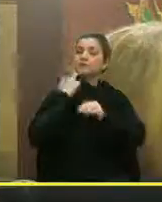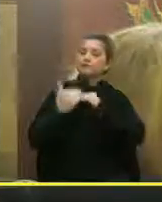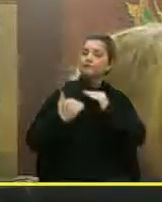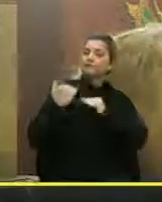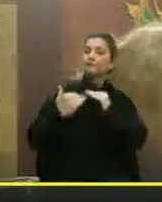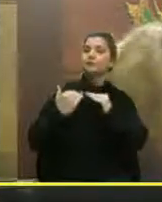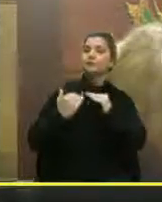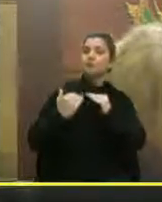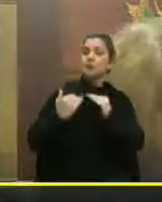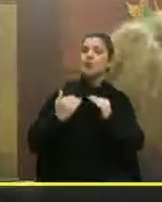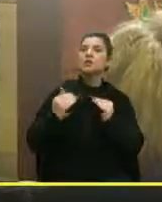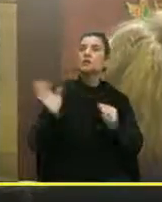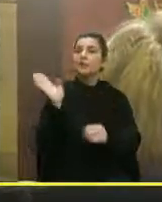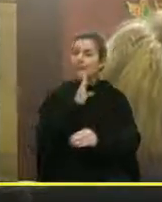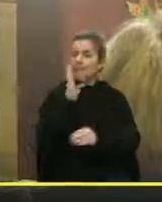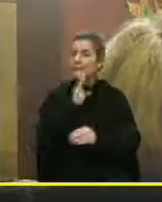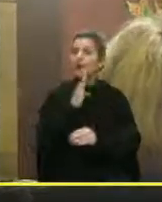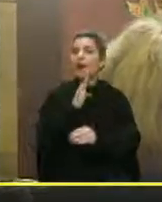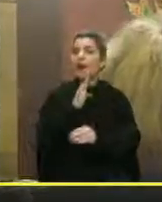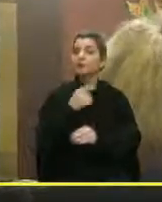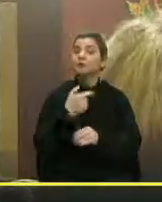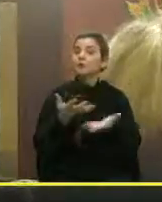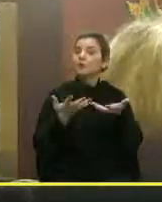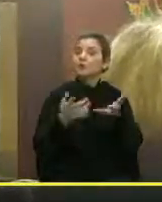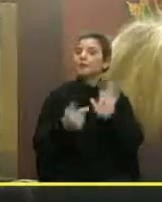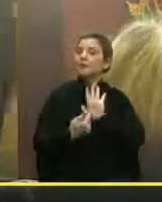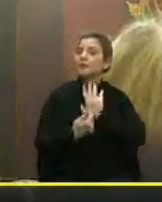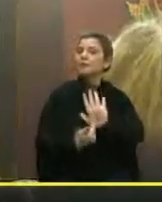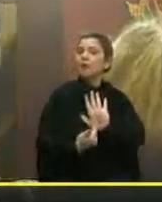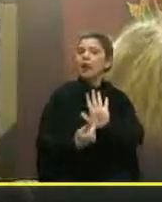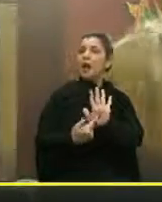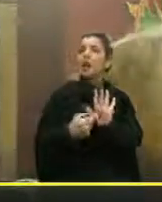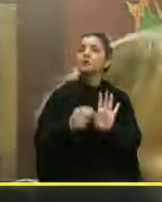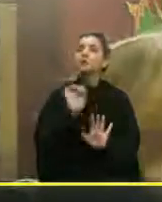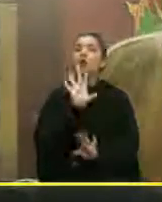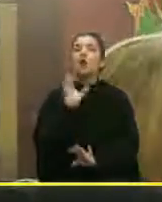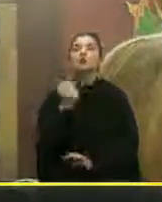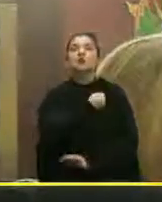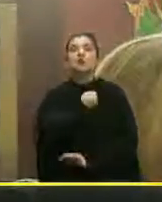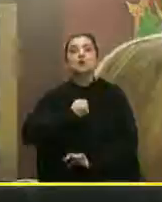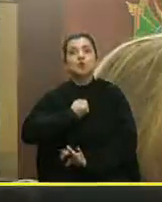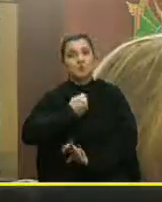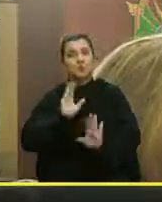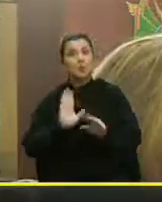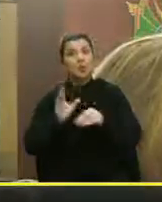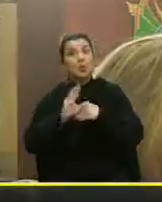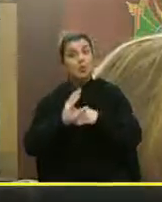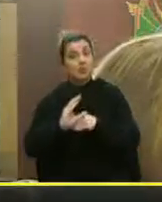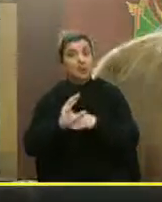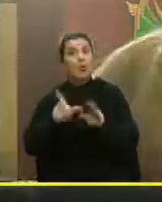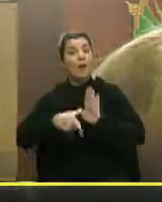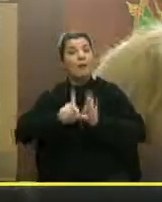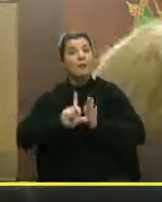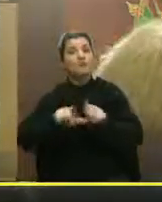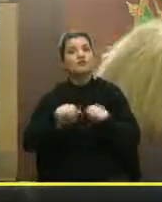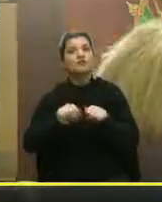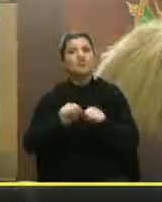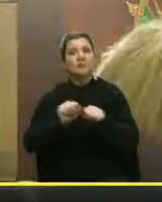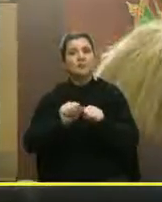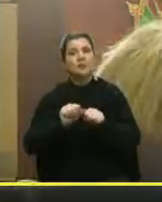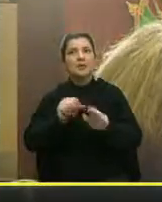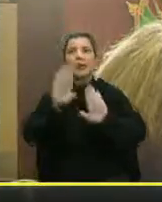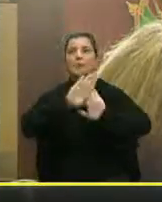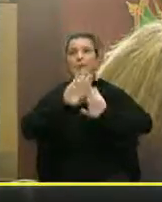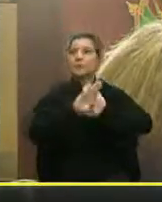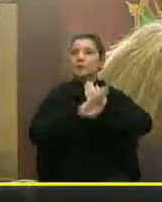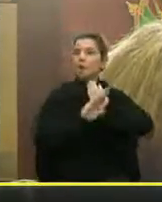e prontamente foi atendido rapidamente eu queria mostrar alguns Breves números sobre a comissão Antes de nós fazemos o ato de e de